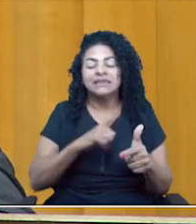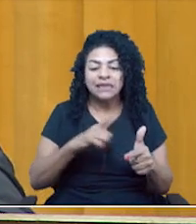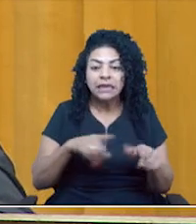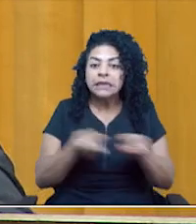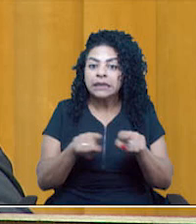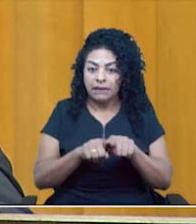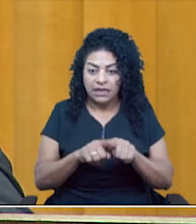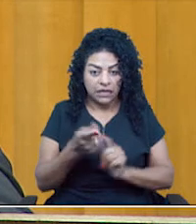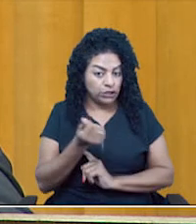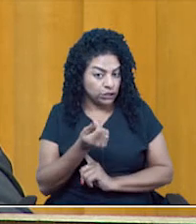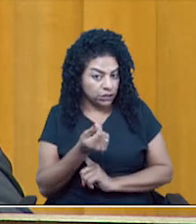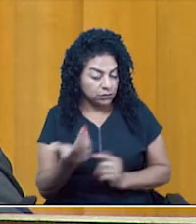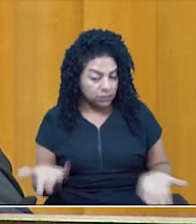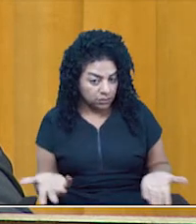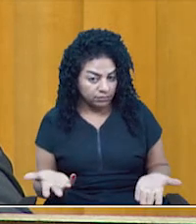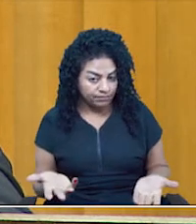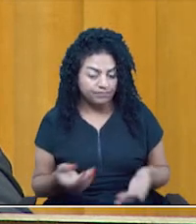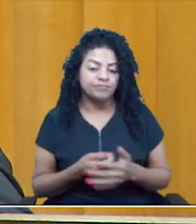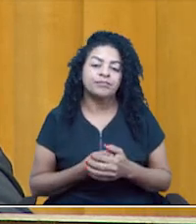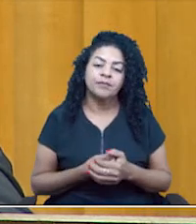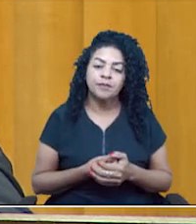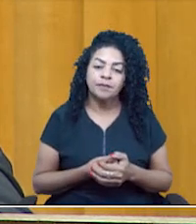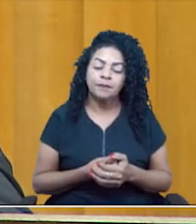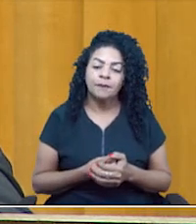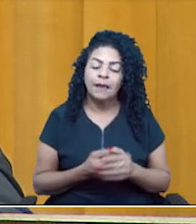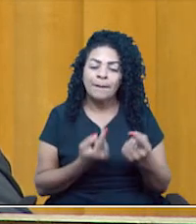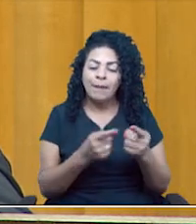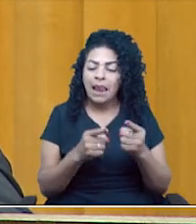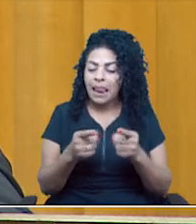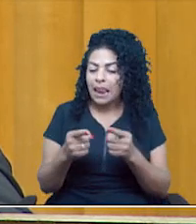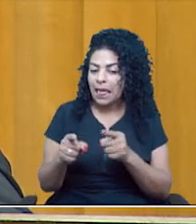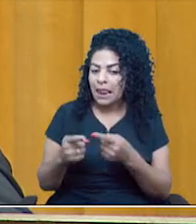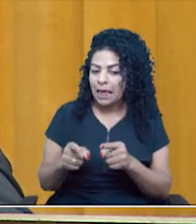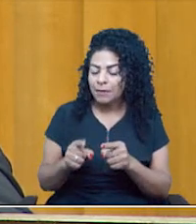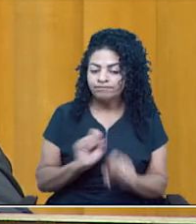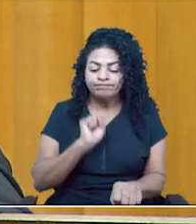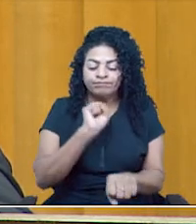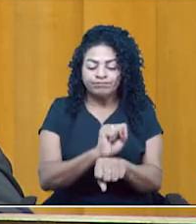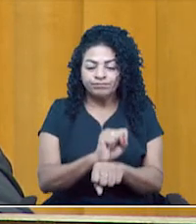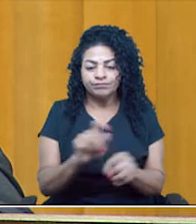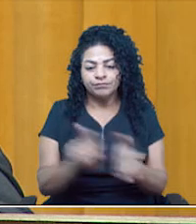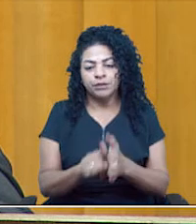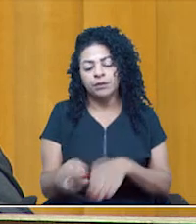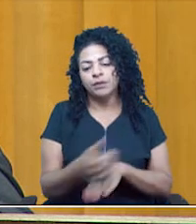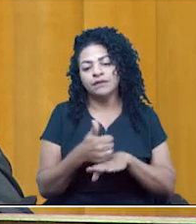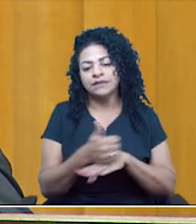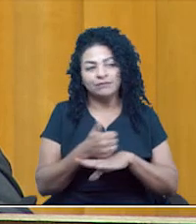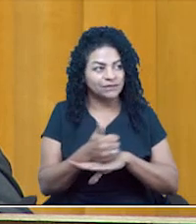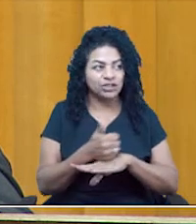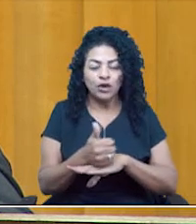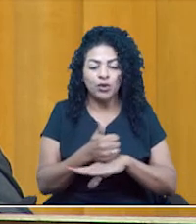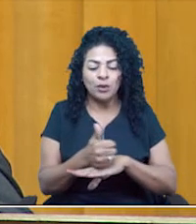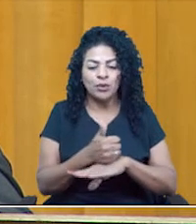remuneratórias, elas provocam uma paralisação das carreiras. E até a inviabilização